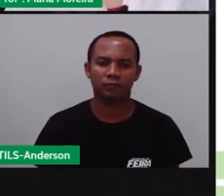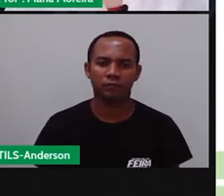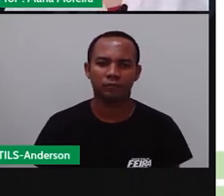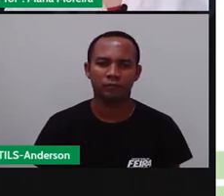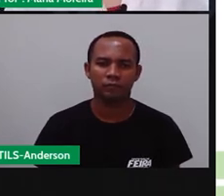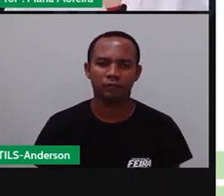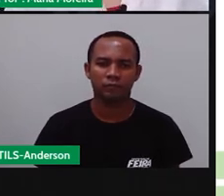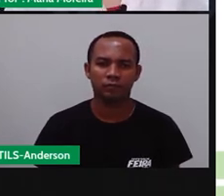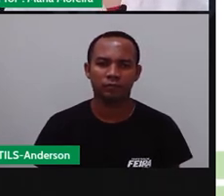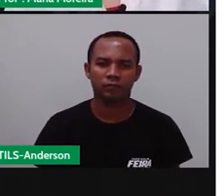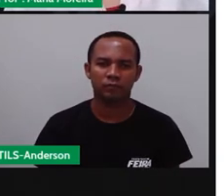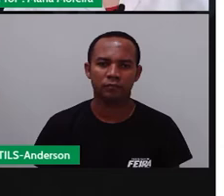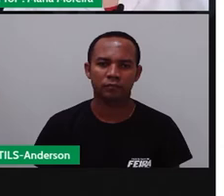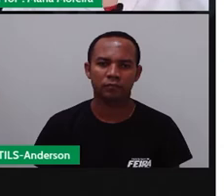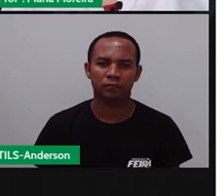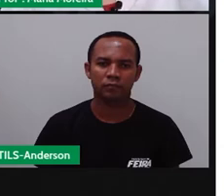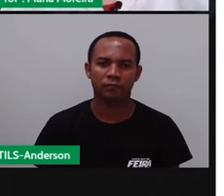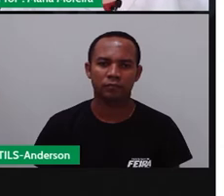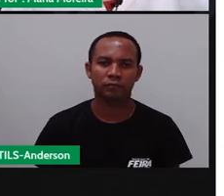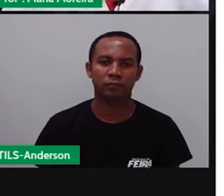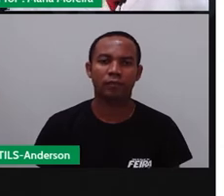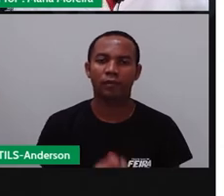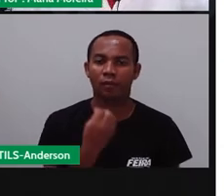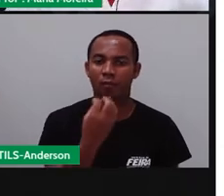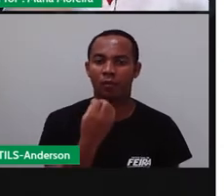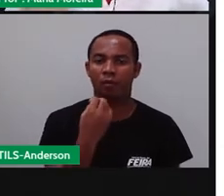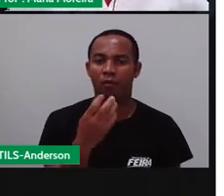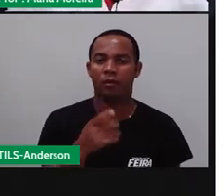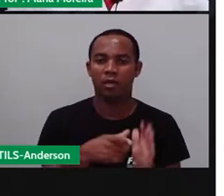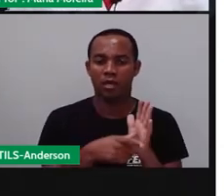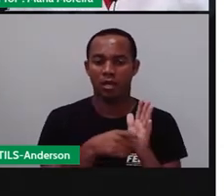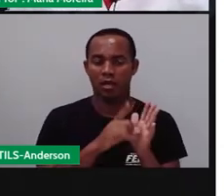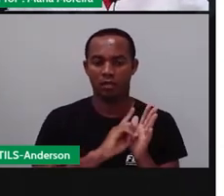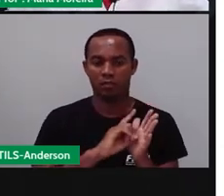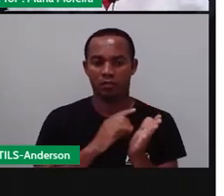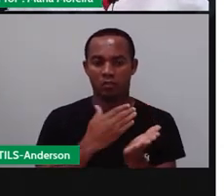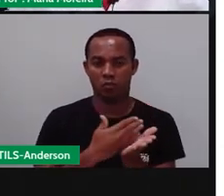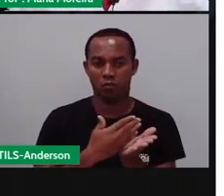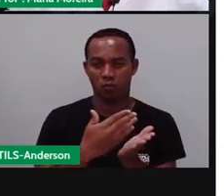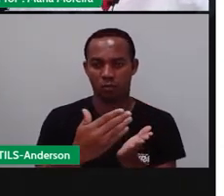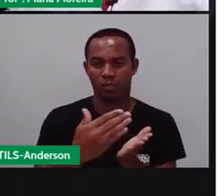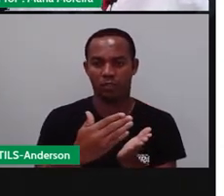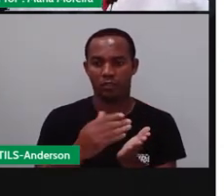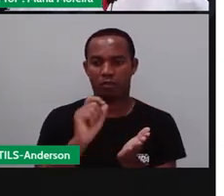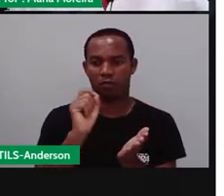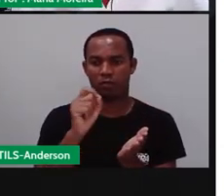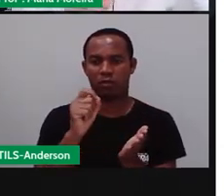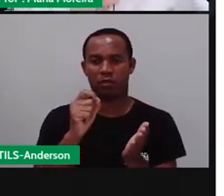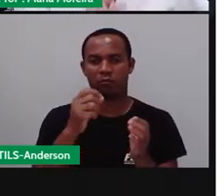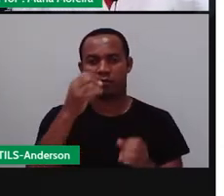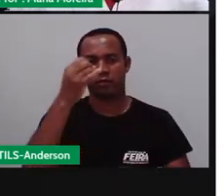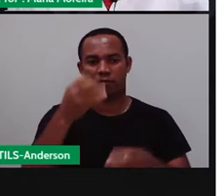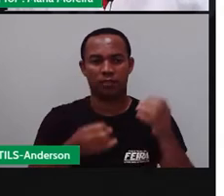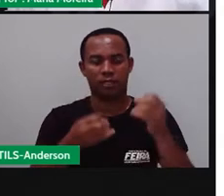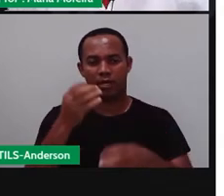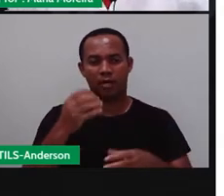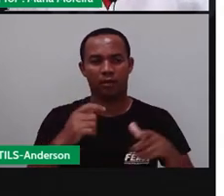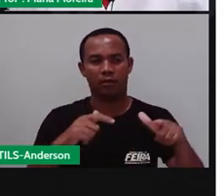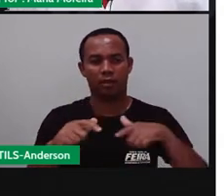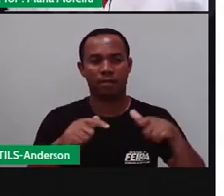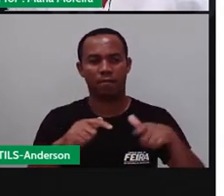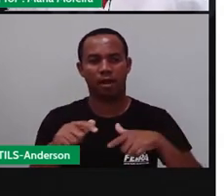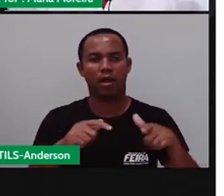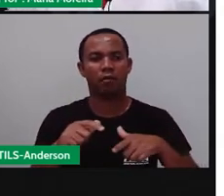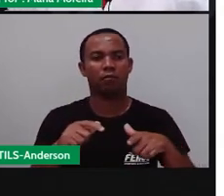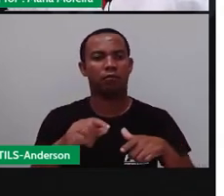Que coisa! Bom, antes de começar, de fato, a falar sobre as profissões, vamos falar sobre uma coisa